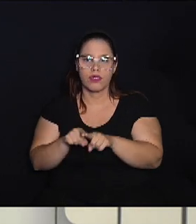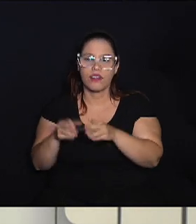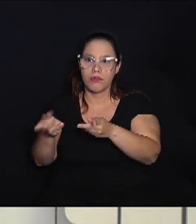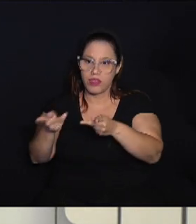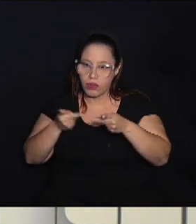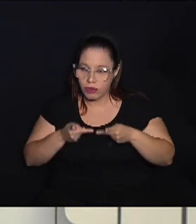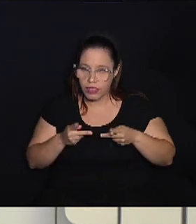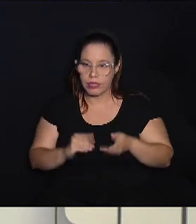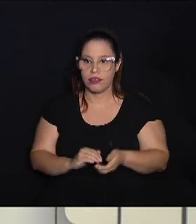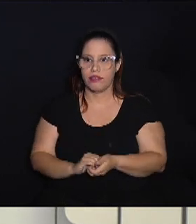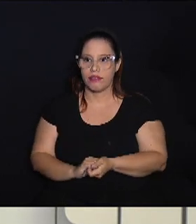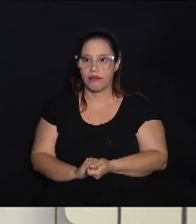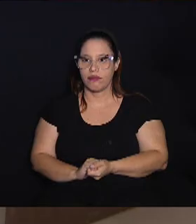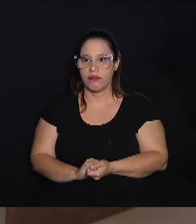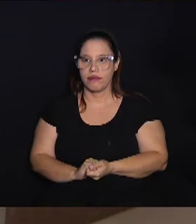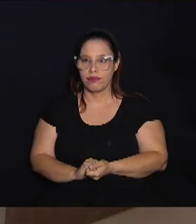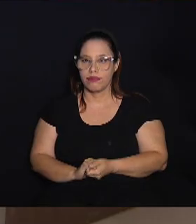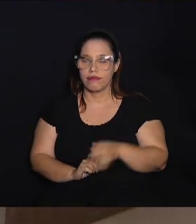convidados.